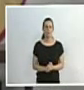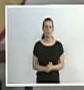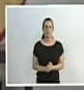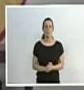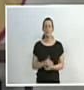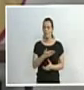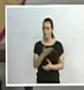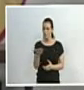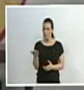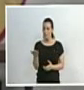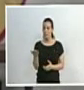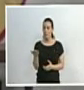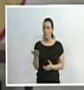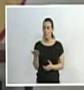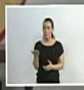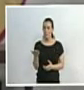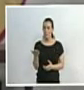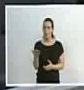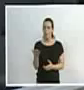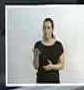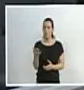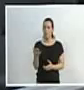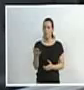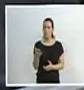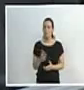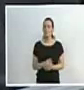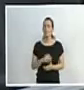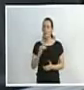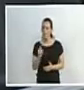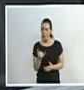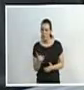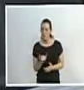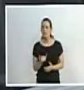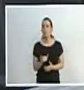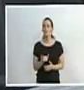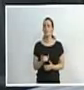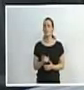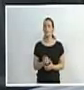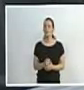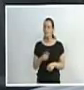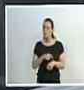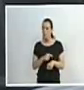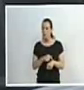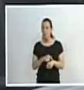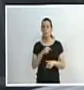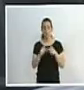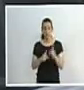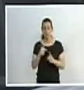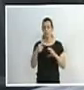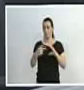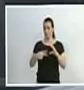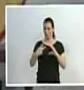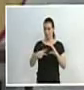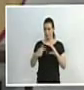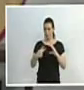vocês possam ter tirado boas conclusões em razão do trabalho dessa